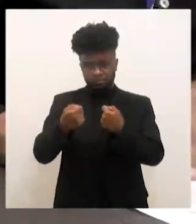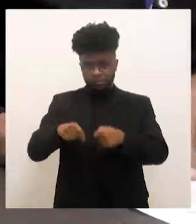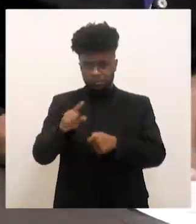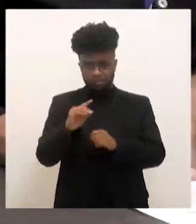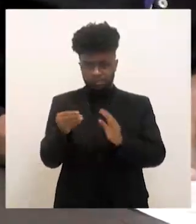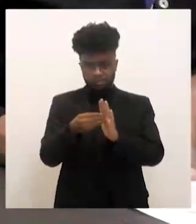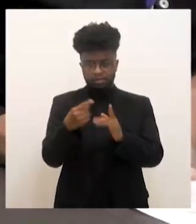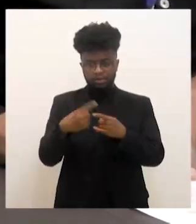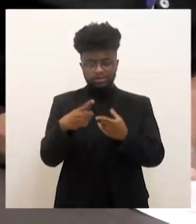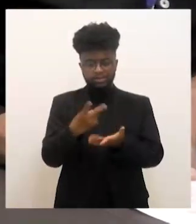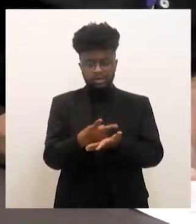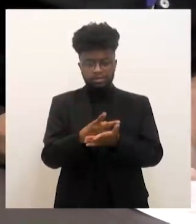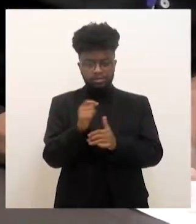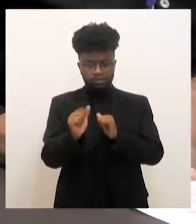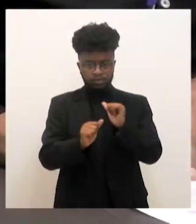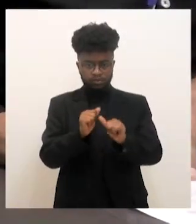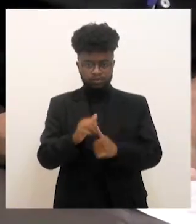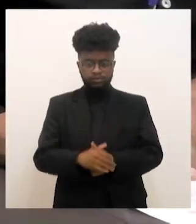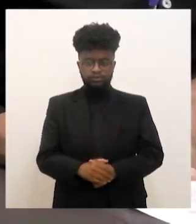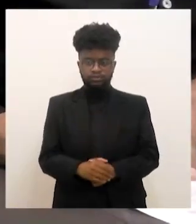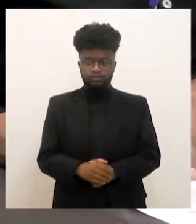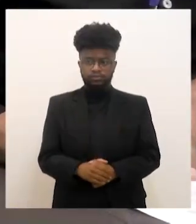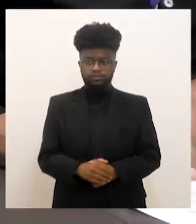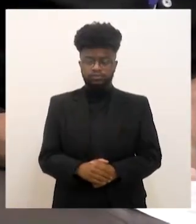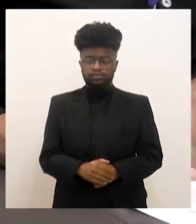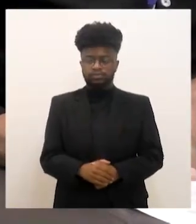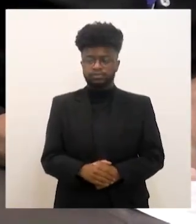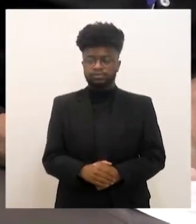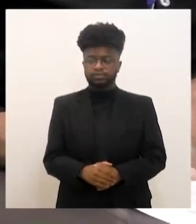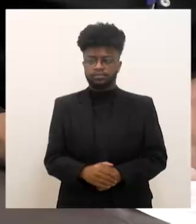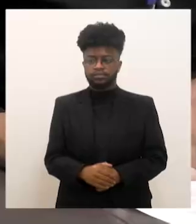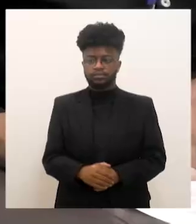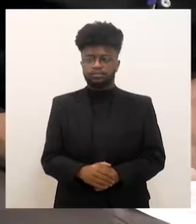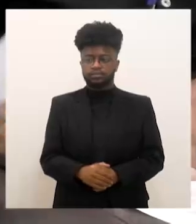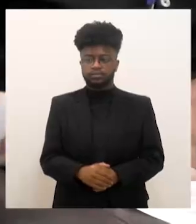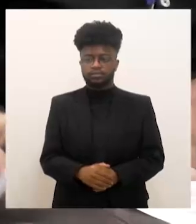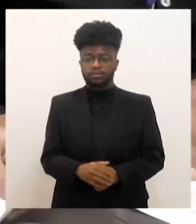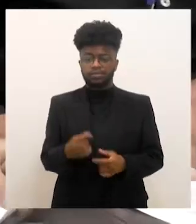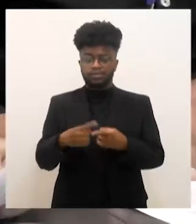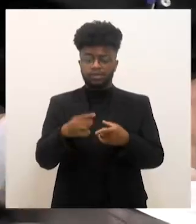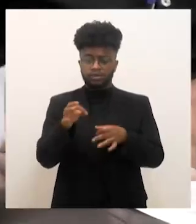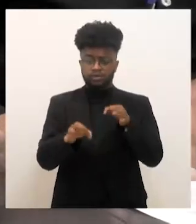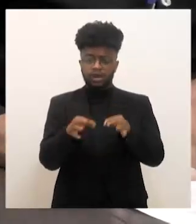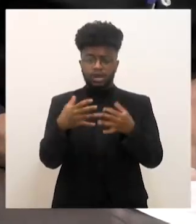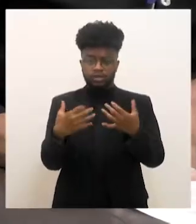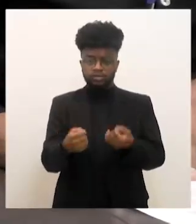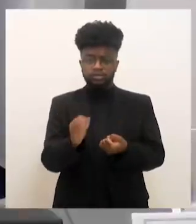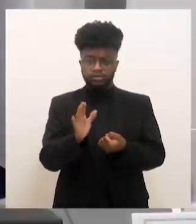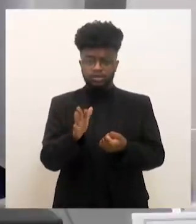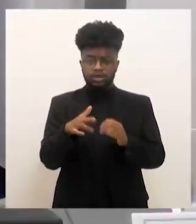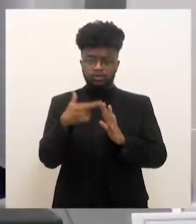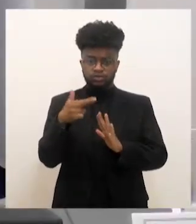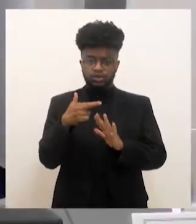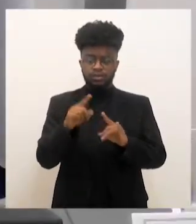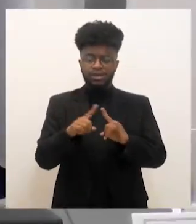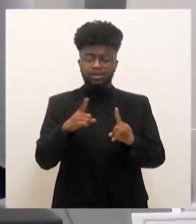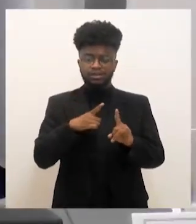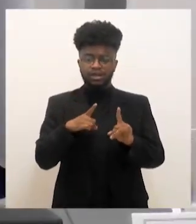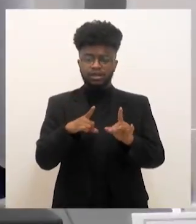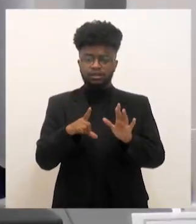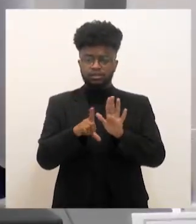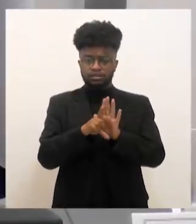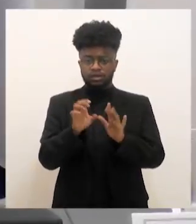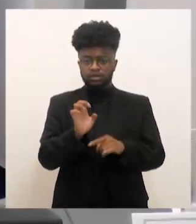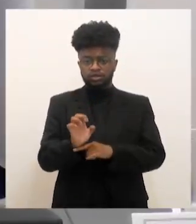porque sempre vai mudar. É uma resolução da ANS, mas é na mesma lógica. Tudo que bem. a Justiça já aceita as resoluções da ANS, mas tendo uma lei estadual de